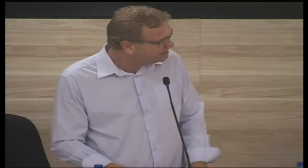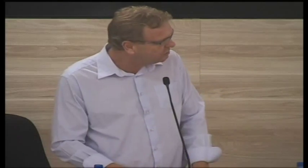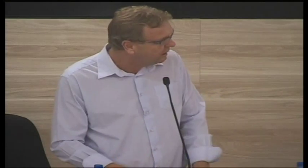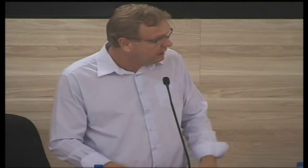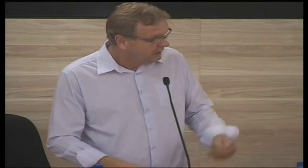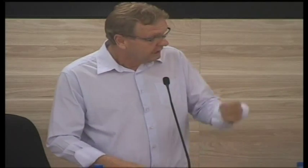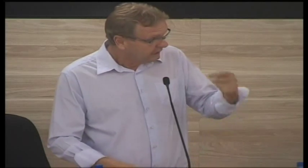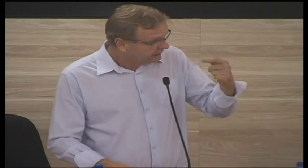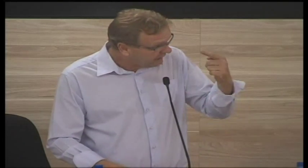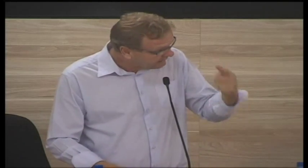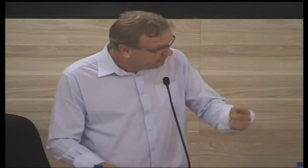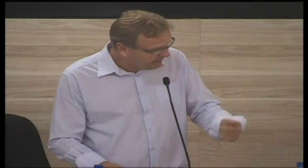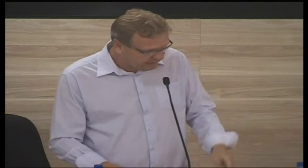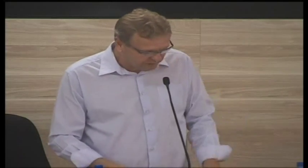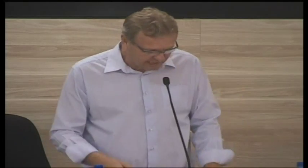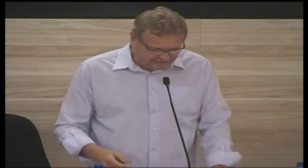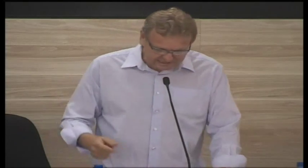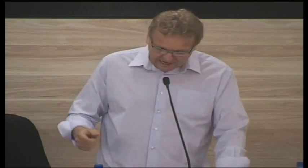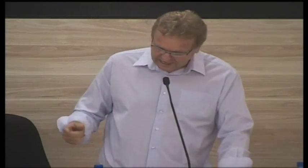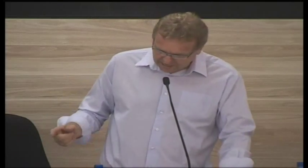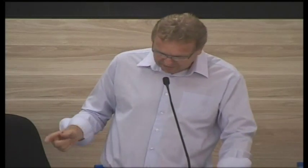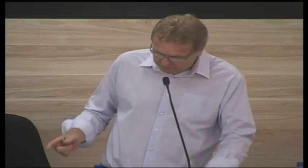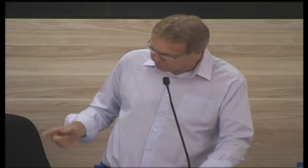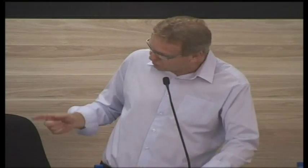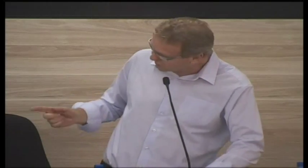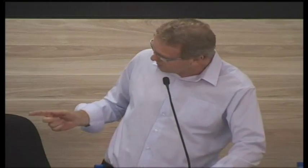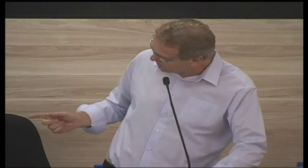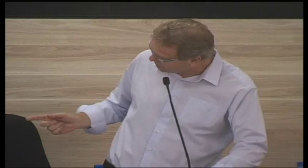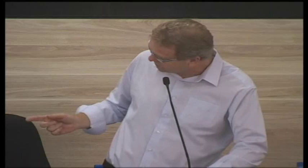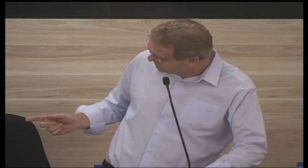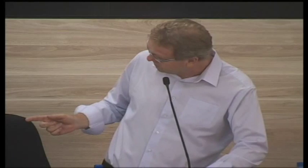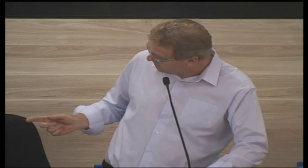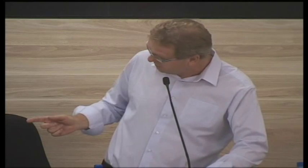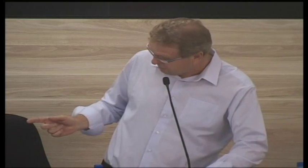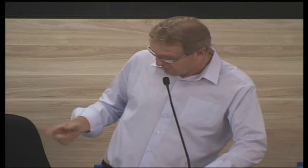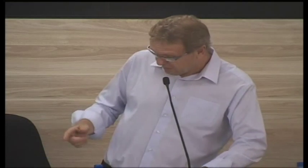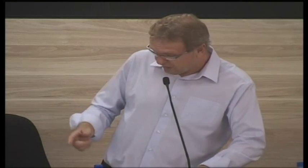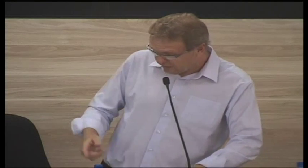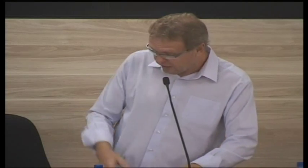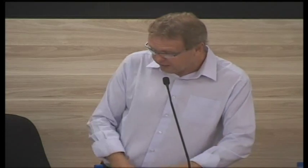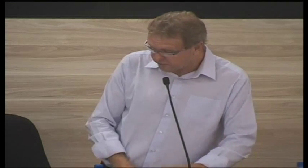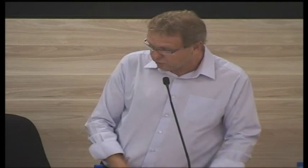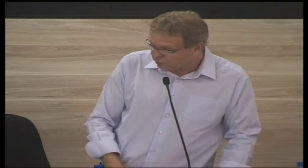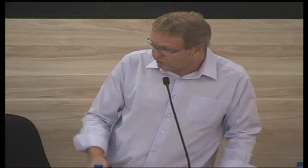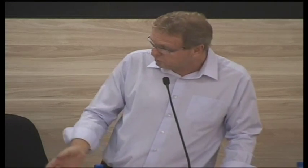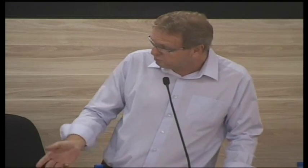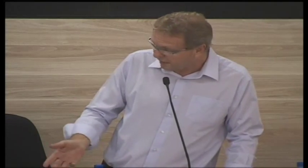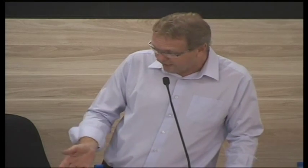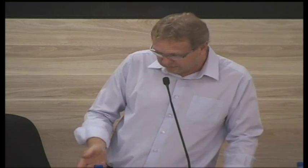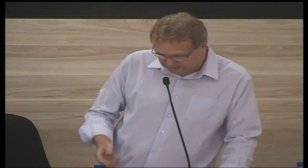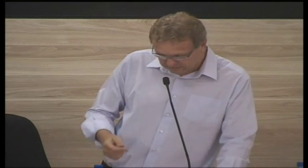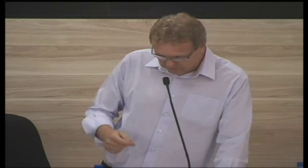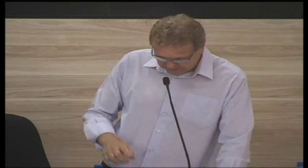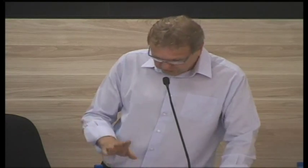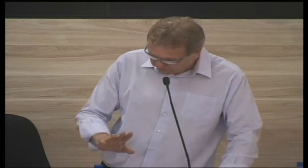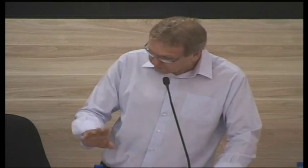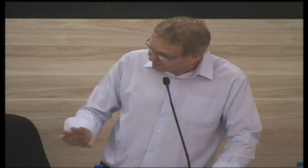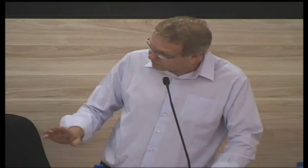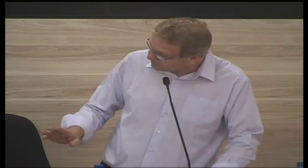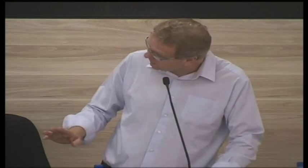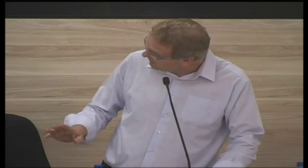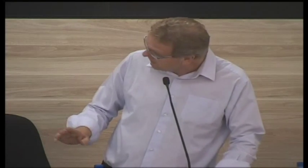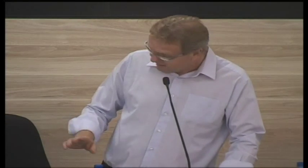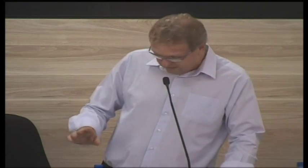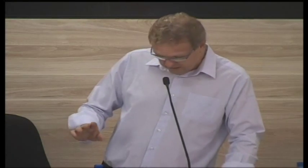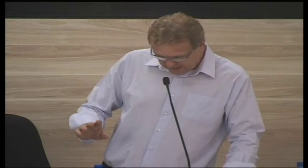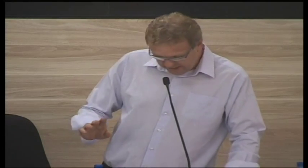frente do comércio da pessoa, que atrapalharia, porque ele descarregava lá produtos químicos. E aí, pessoal, um ônibus parado lá. Então, é só